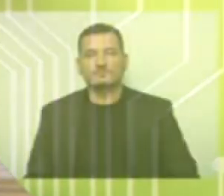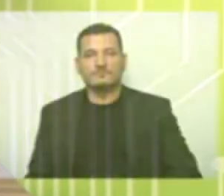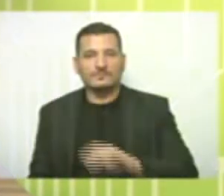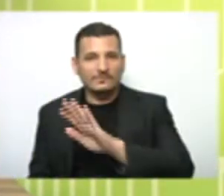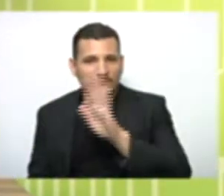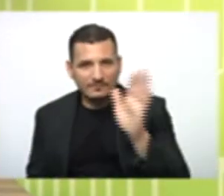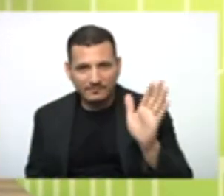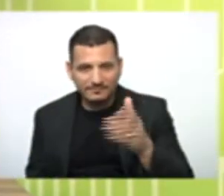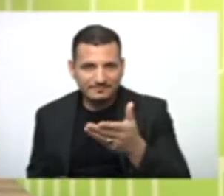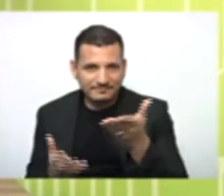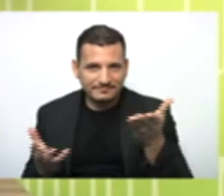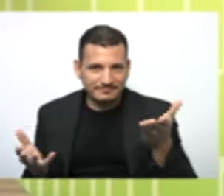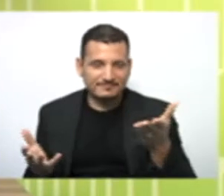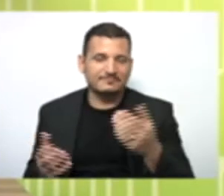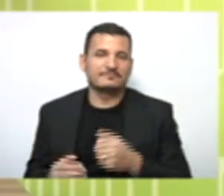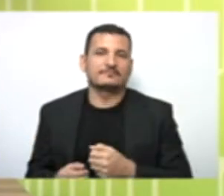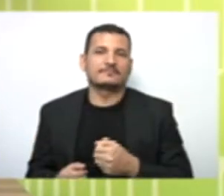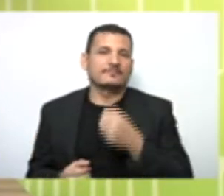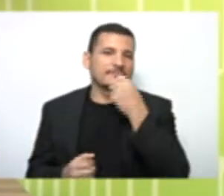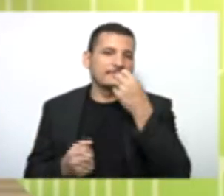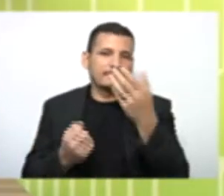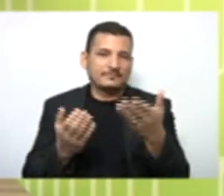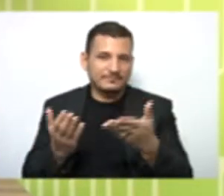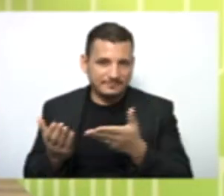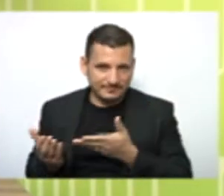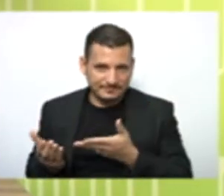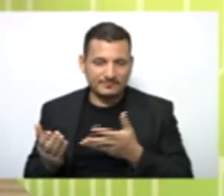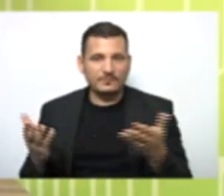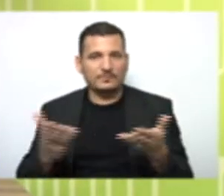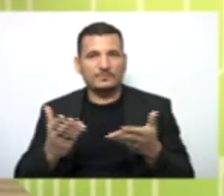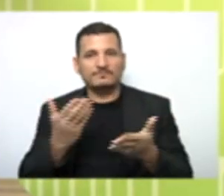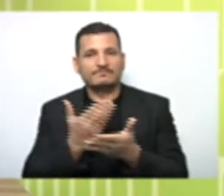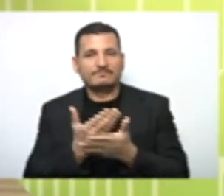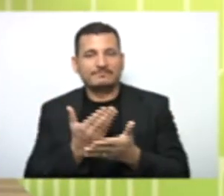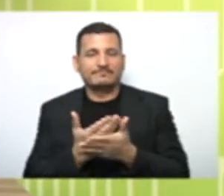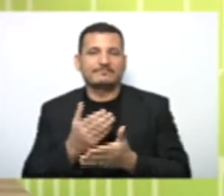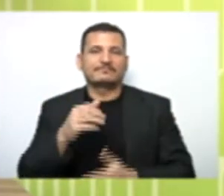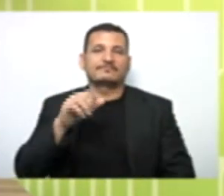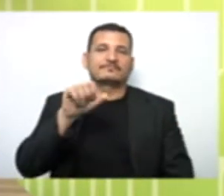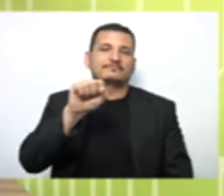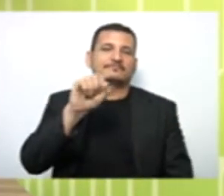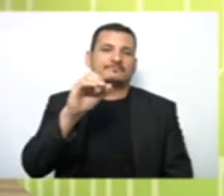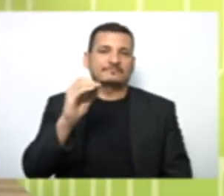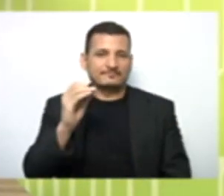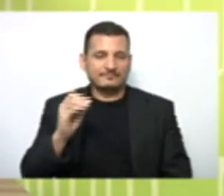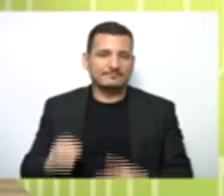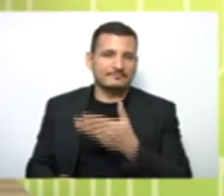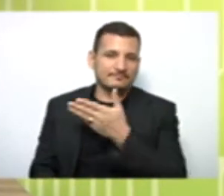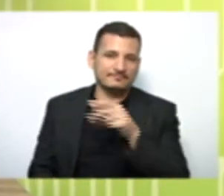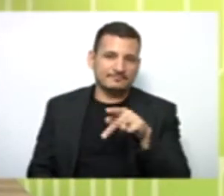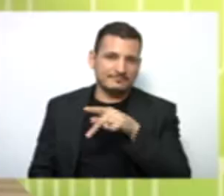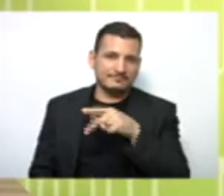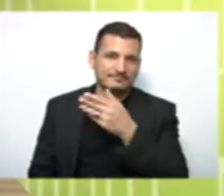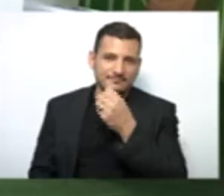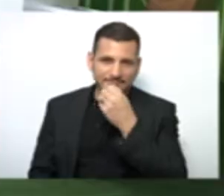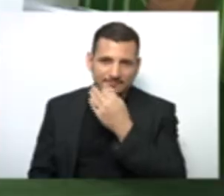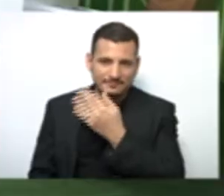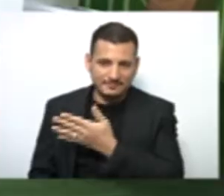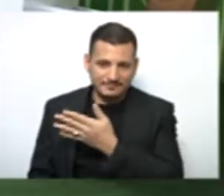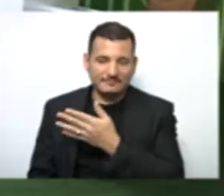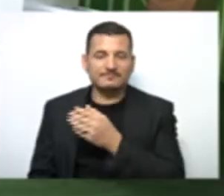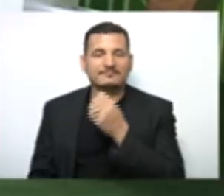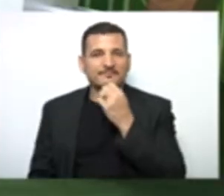Olá, pessoal. Sejam bem-vindos à nossa aula de hoje de Sistemas Operacionais. Professora Juliana, tudo bem? Olá, tudo